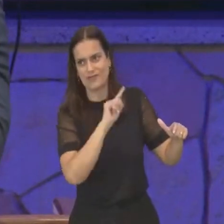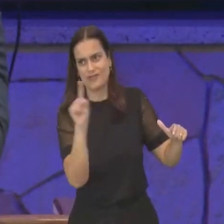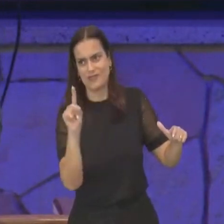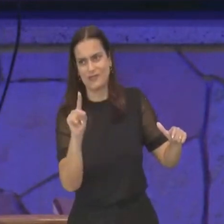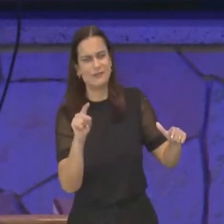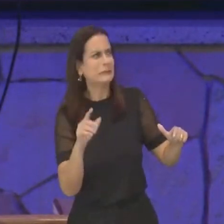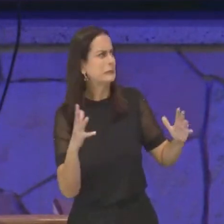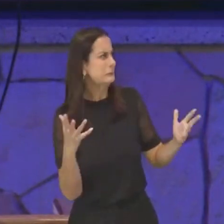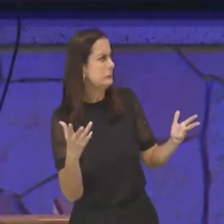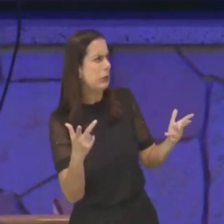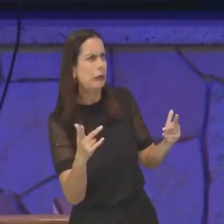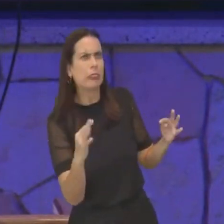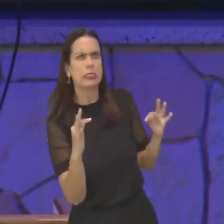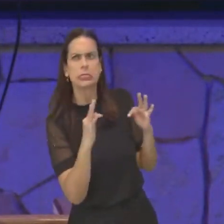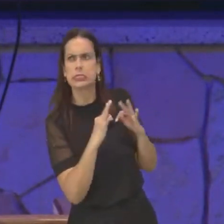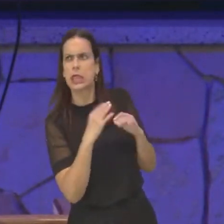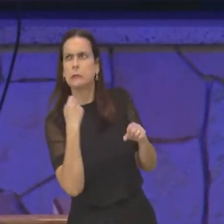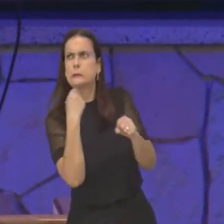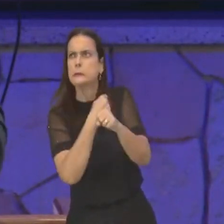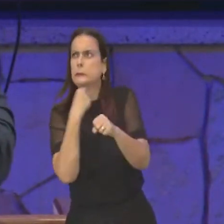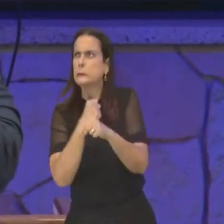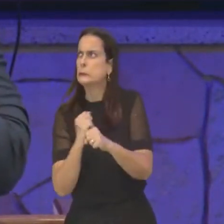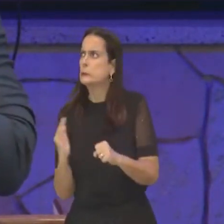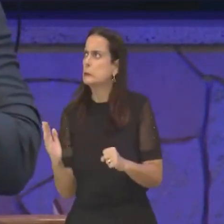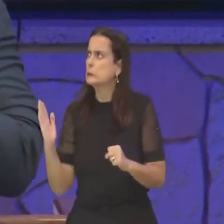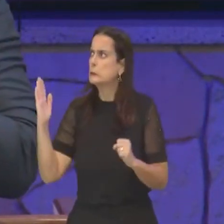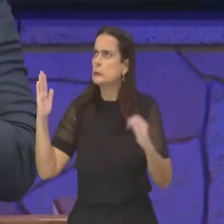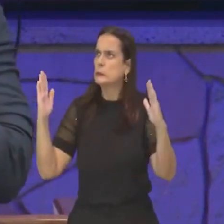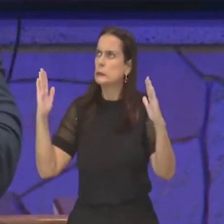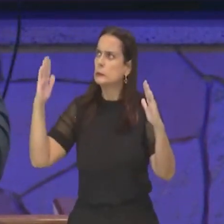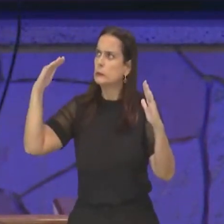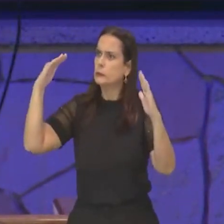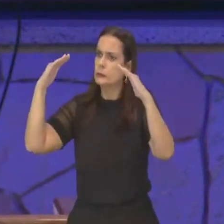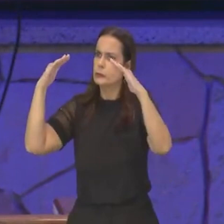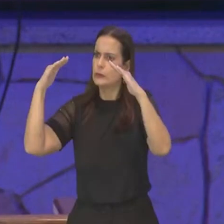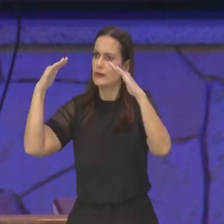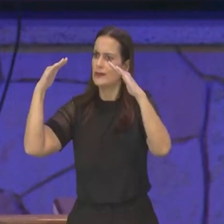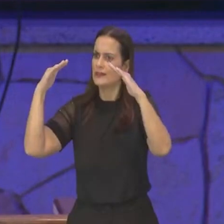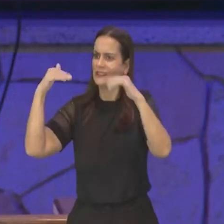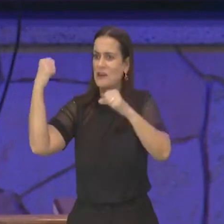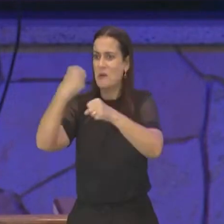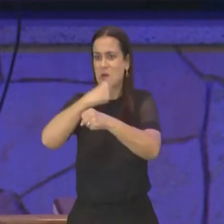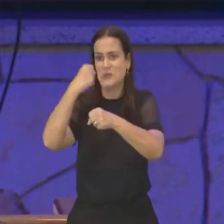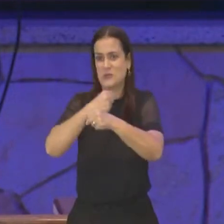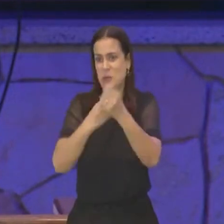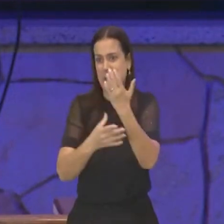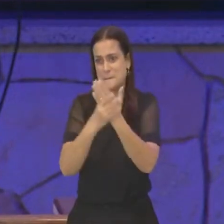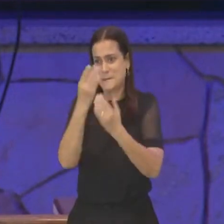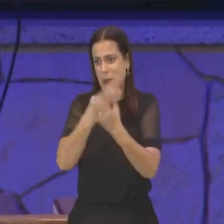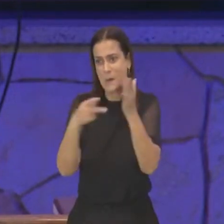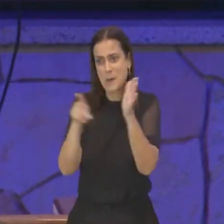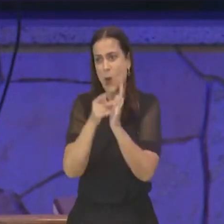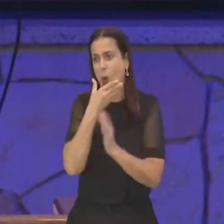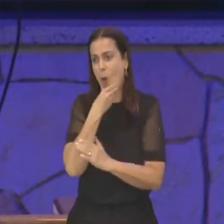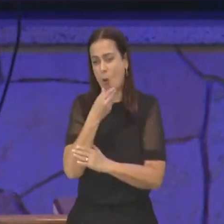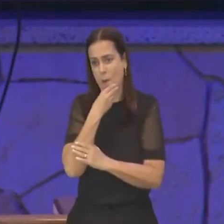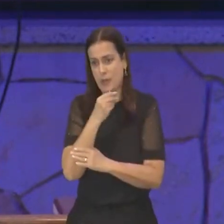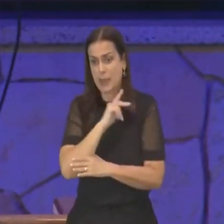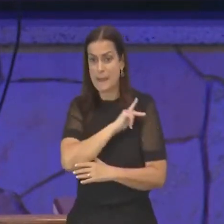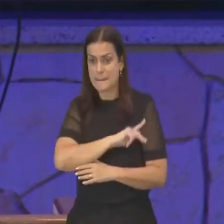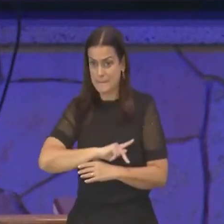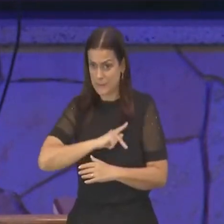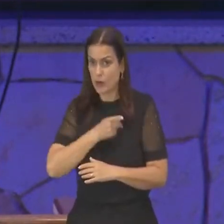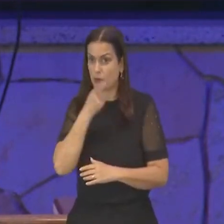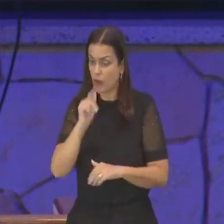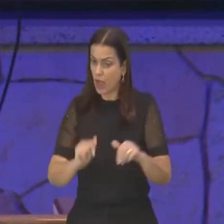este maravilhoso que foi erguido pelas mãos do homem. E como Paulo já disse em Atos